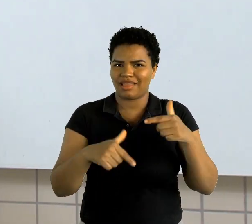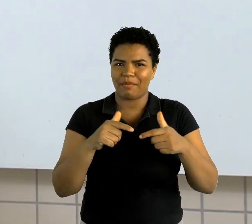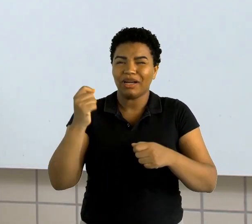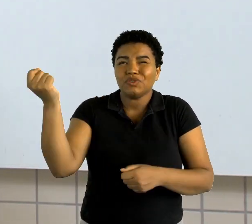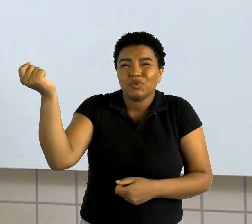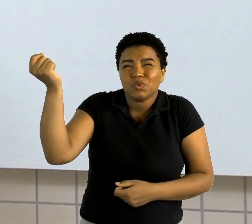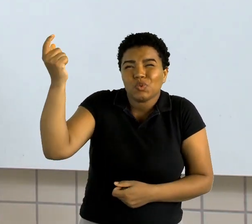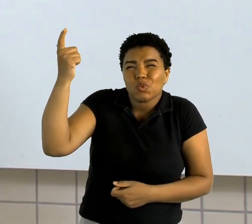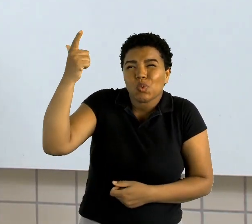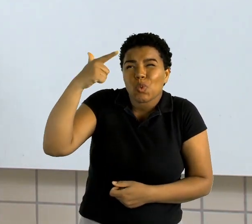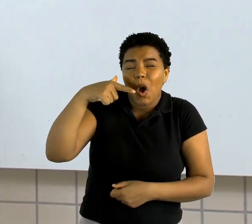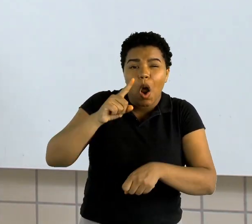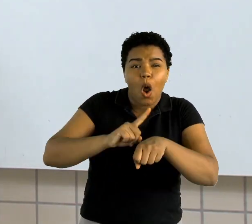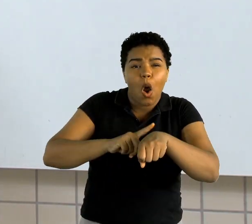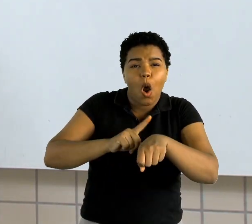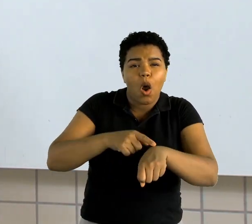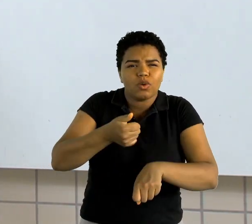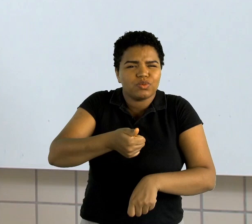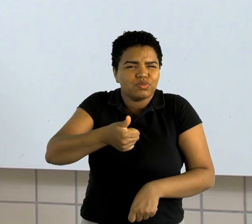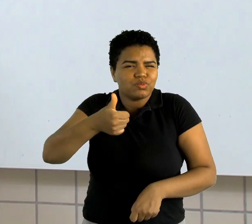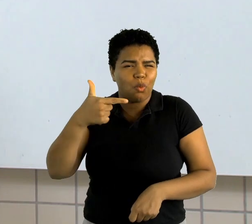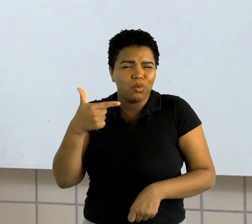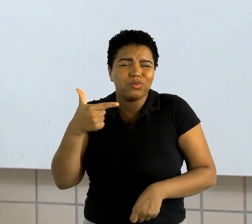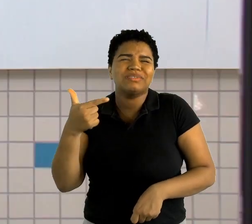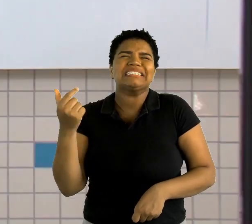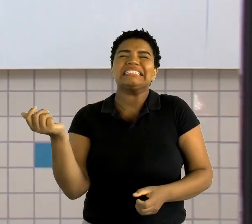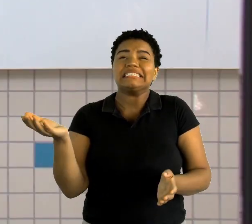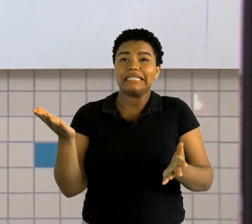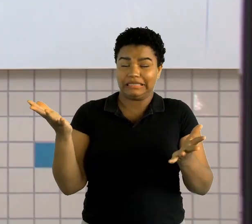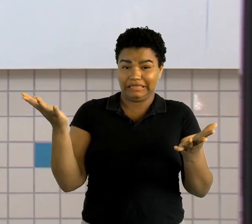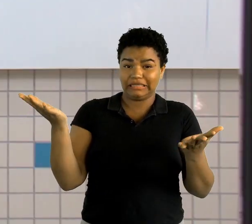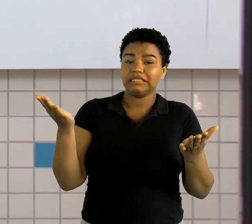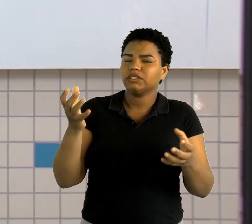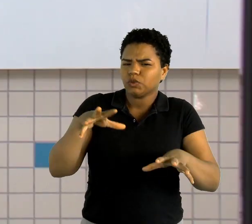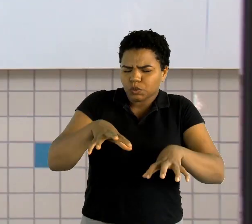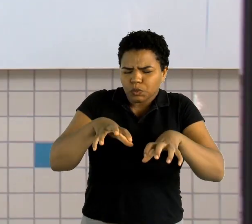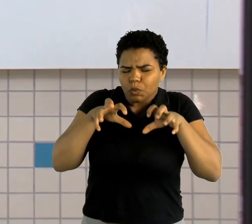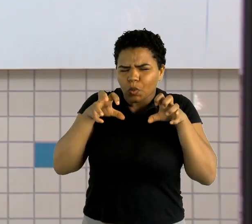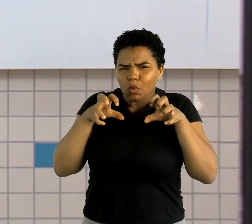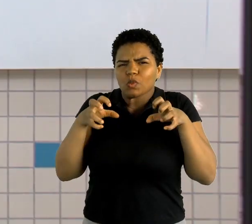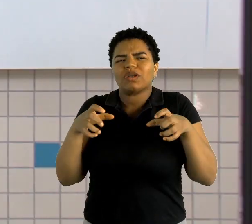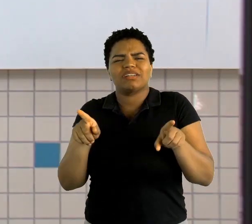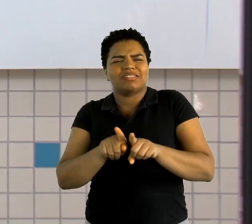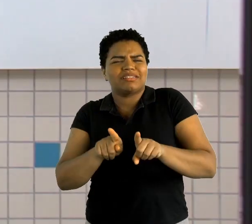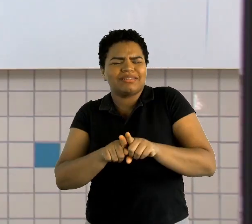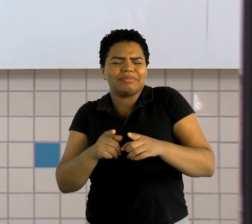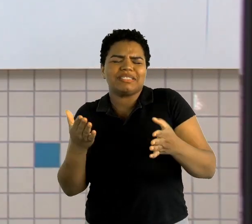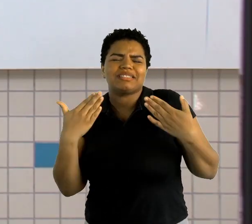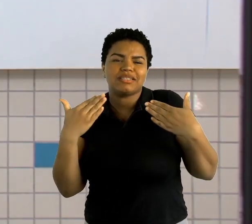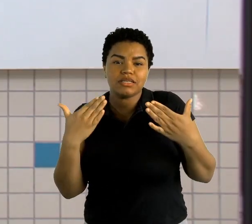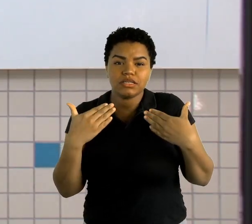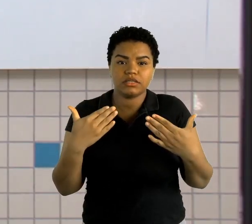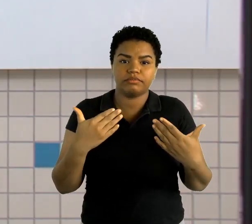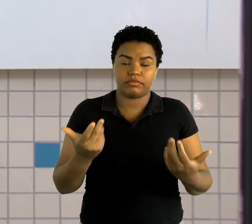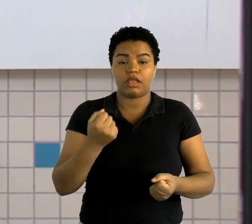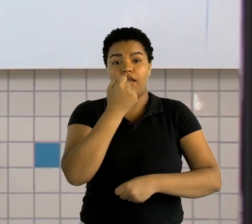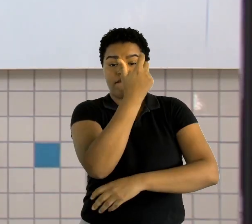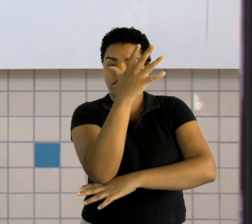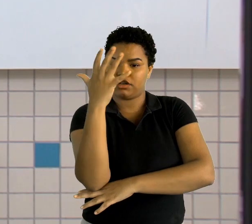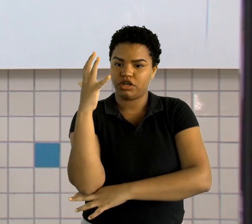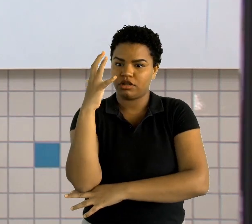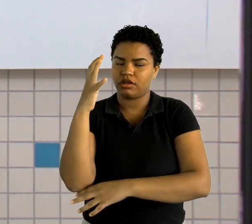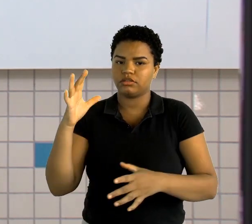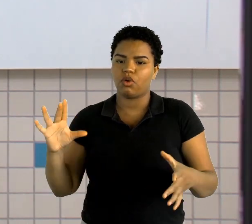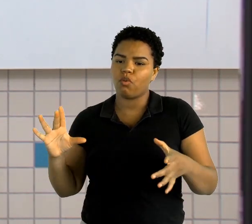meio-dia está seco e está quente, né? A vegetação, a relação da vegetação com o clima,